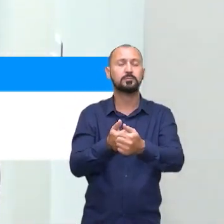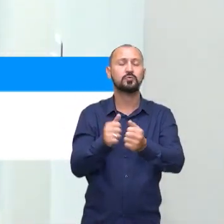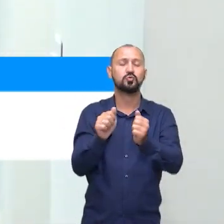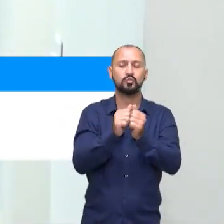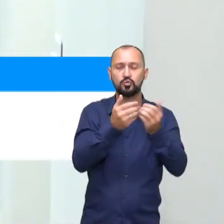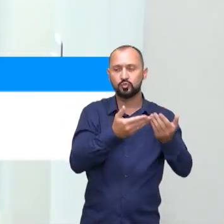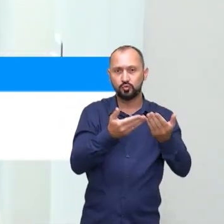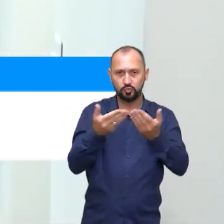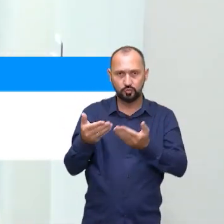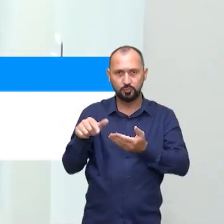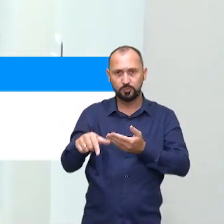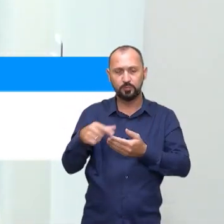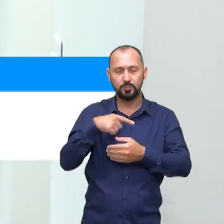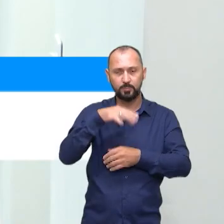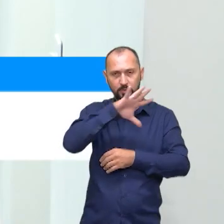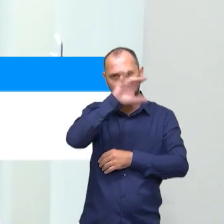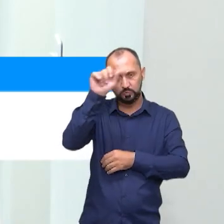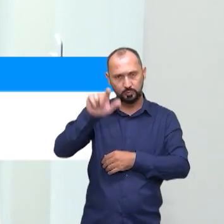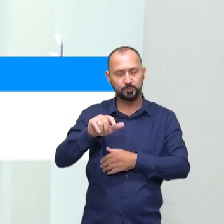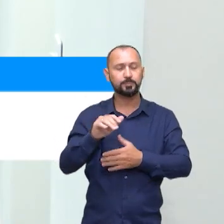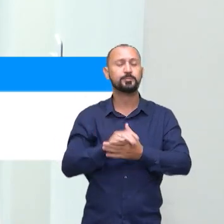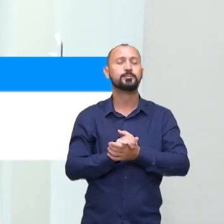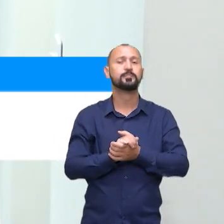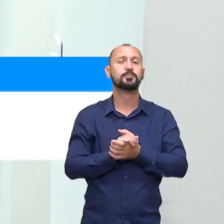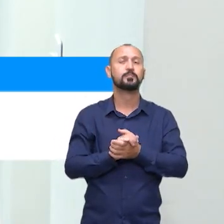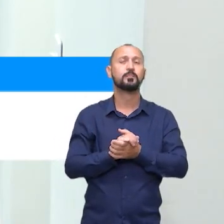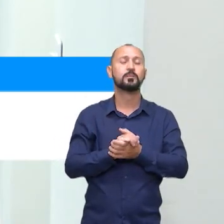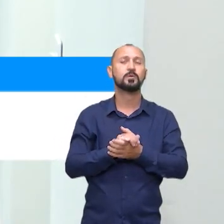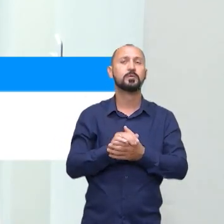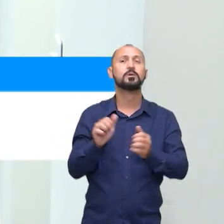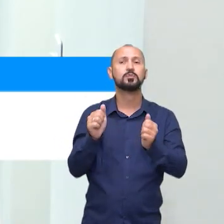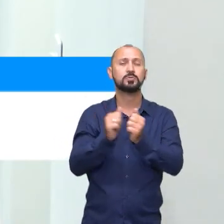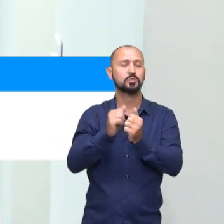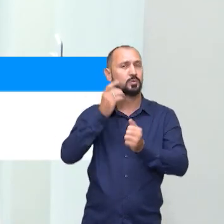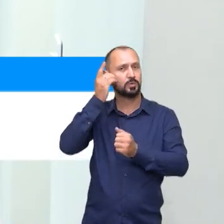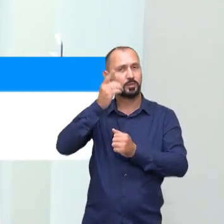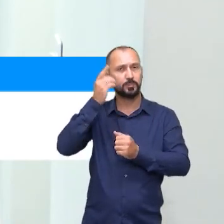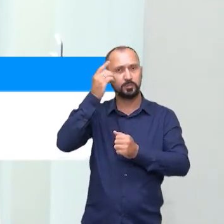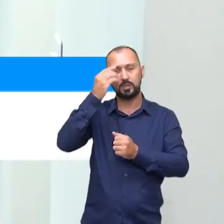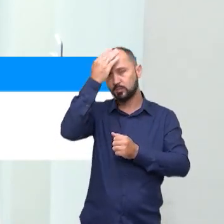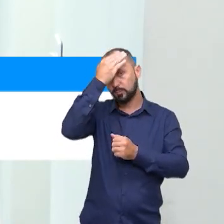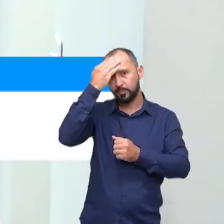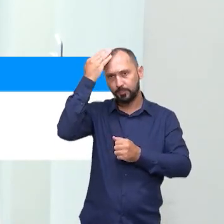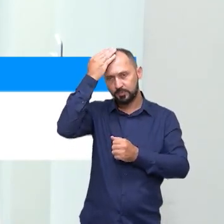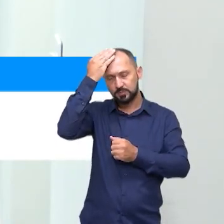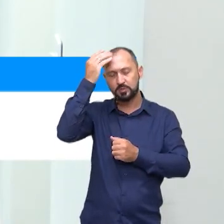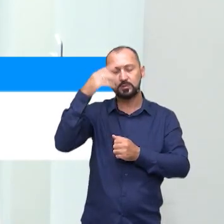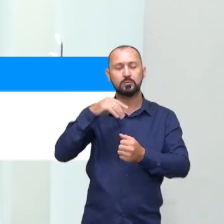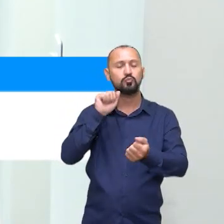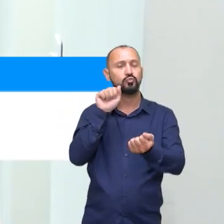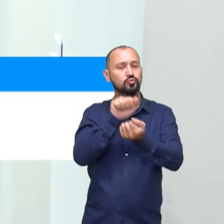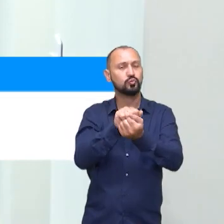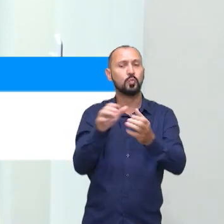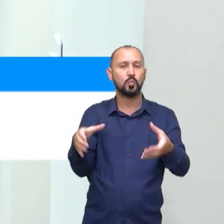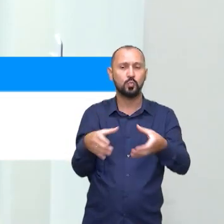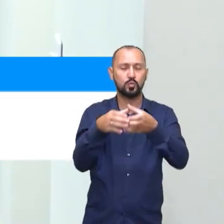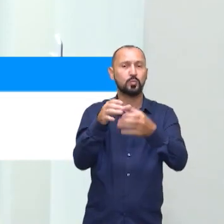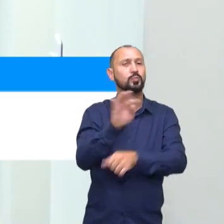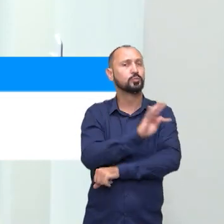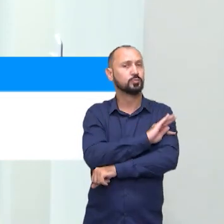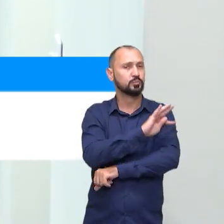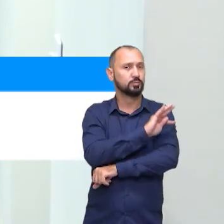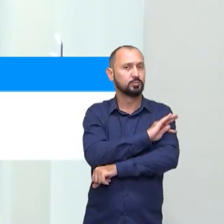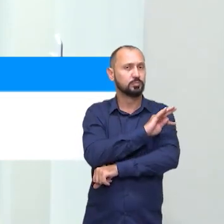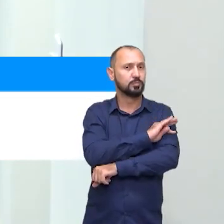Mário Limberger também está nos acompanhando nessa visita aqui a Campo Grande, a Mato Grosso do Sul. Tivemos com o deputado